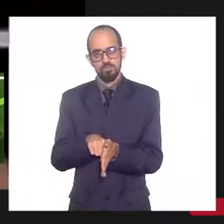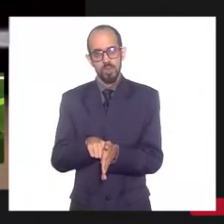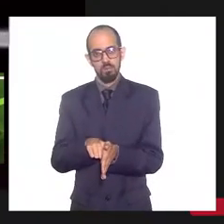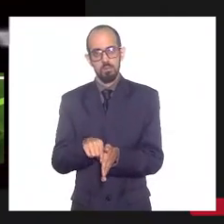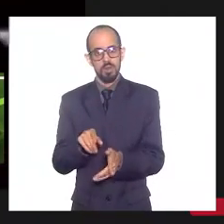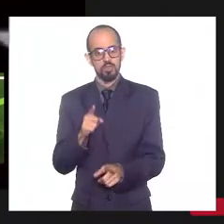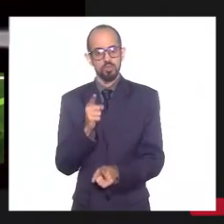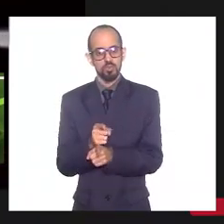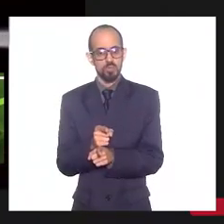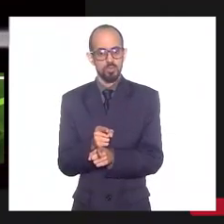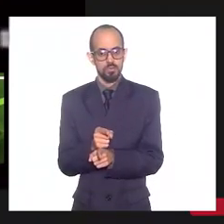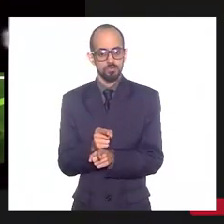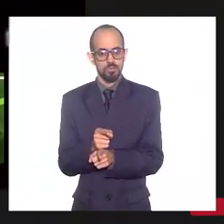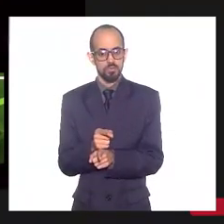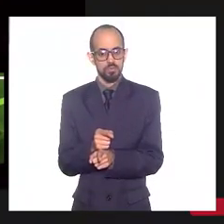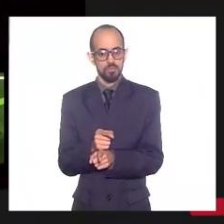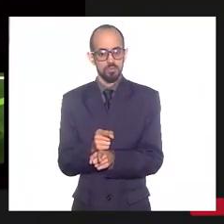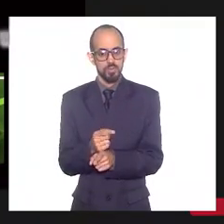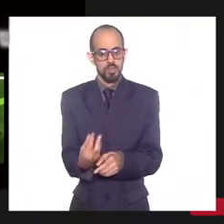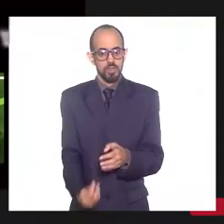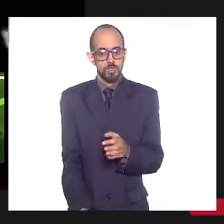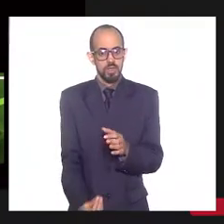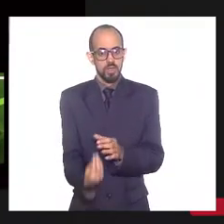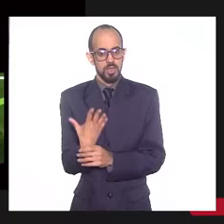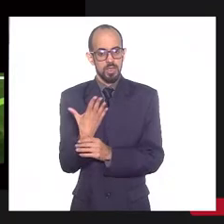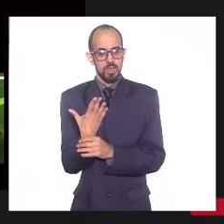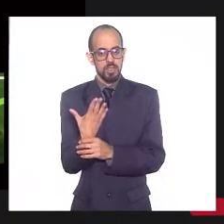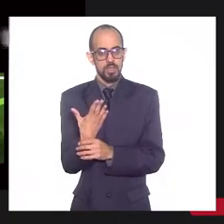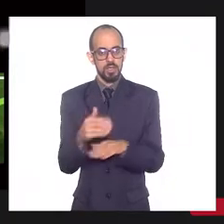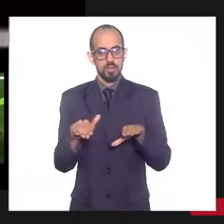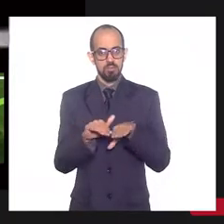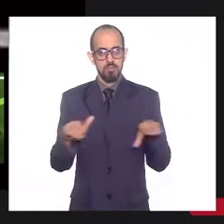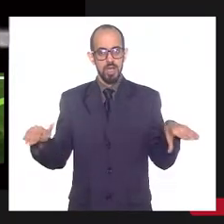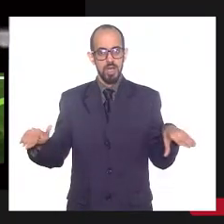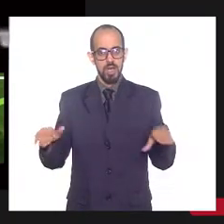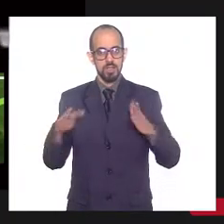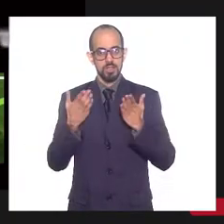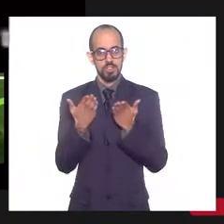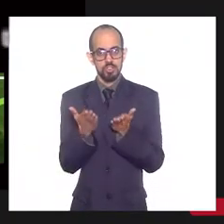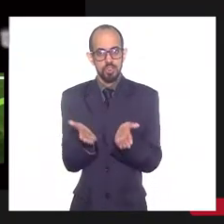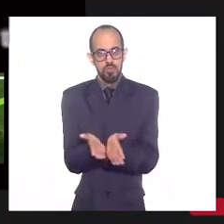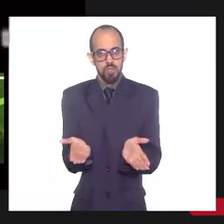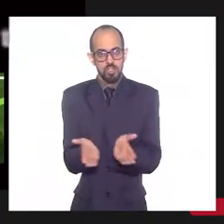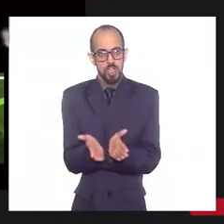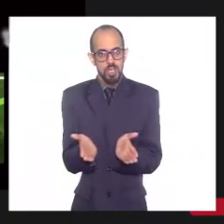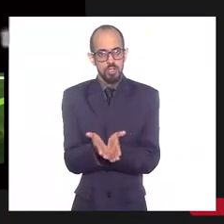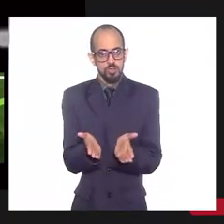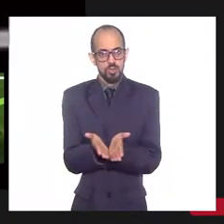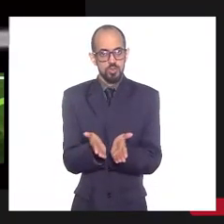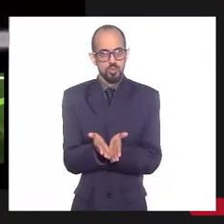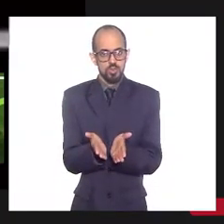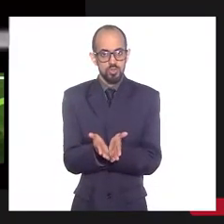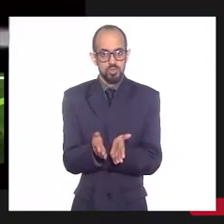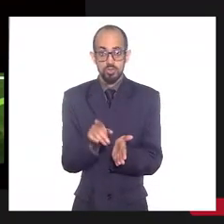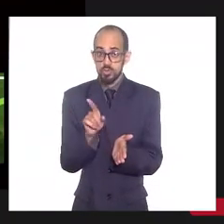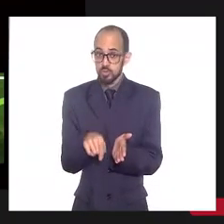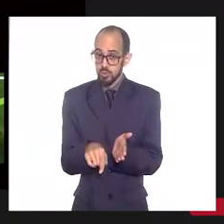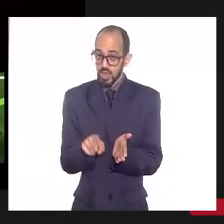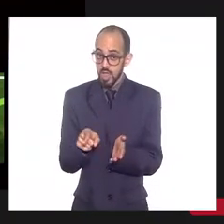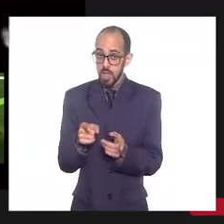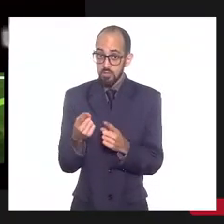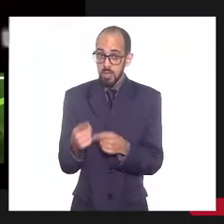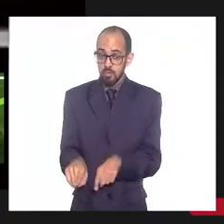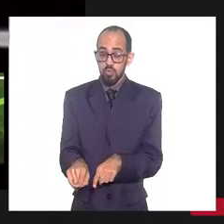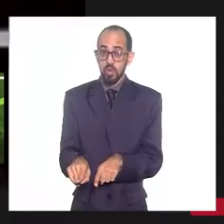Estado está formando bancadas evangélicas e isso é um acidente é uma